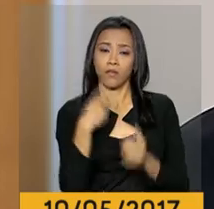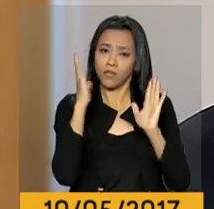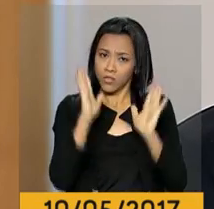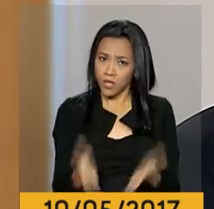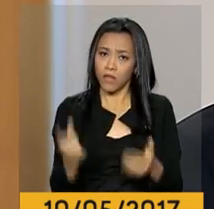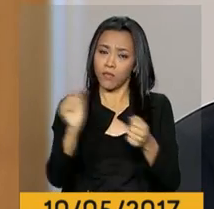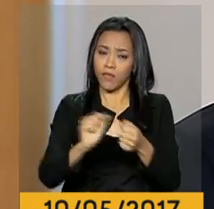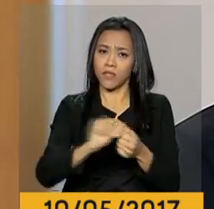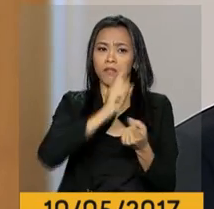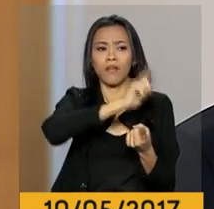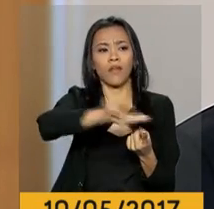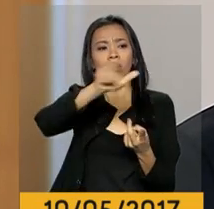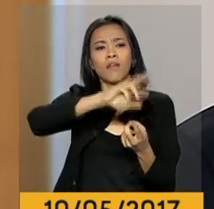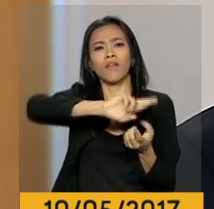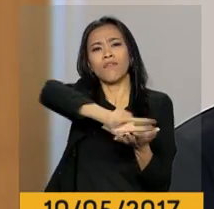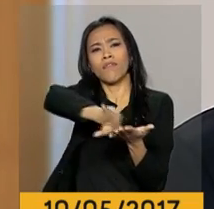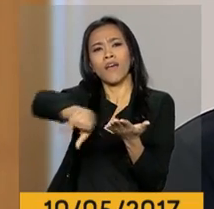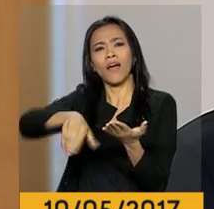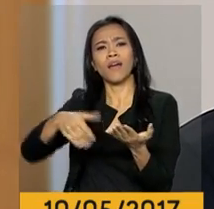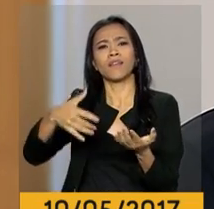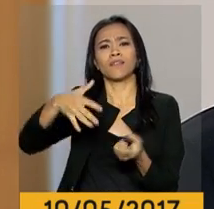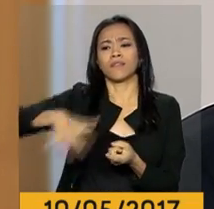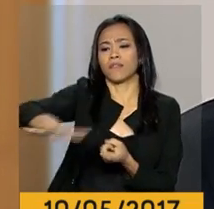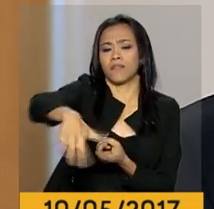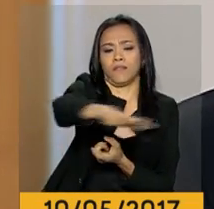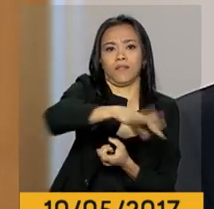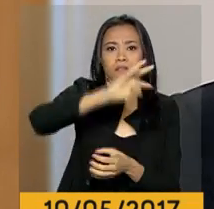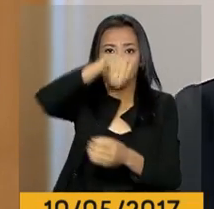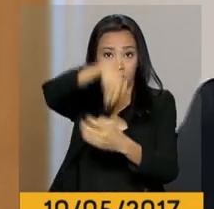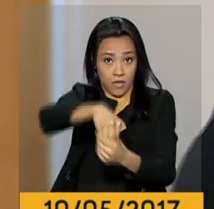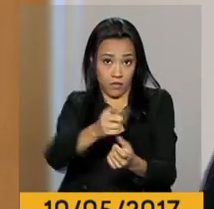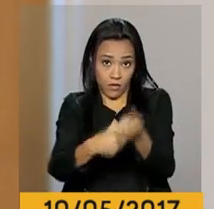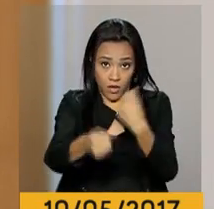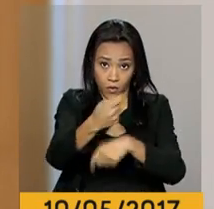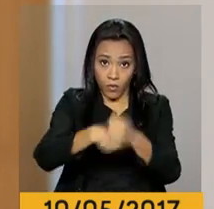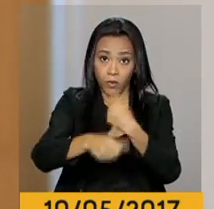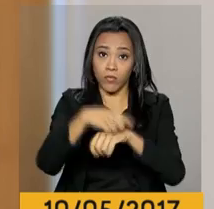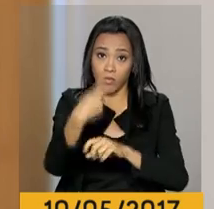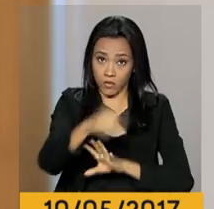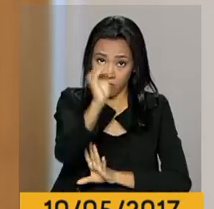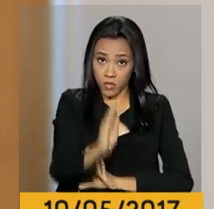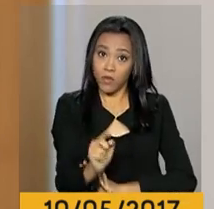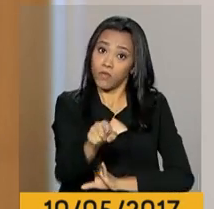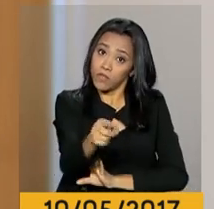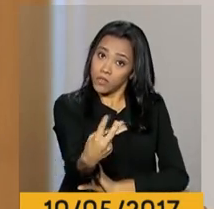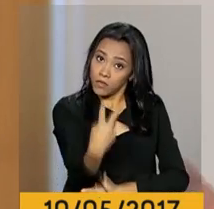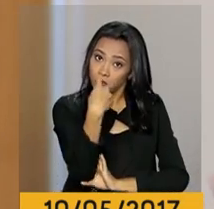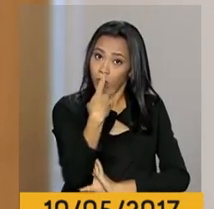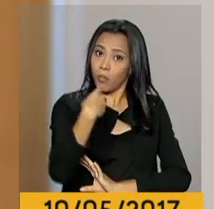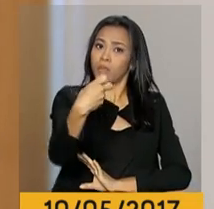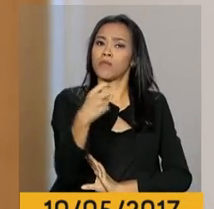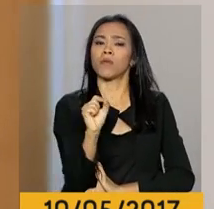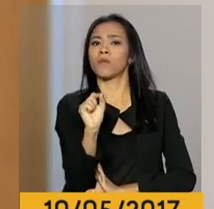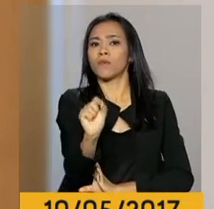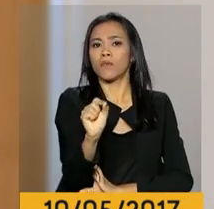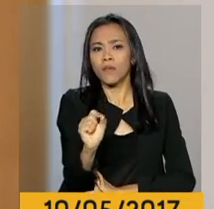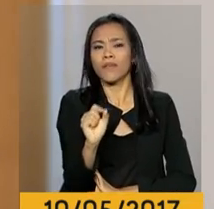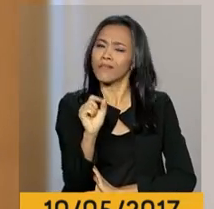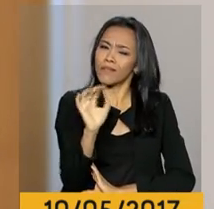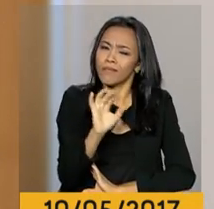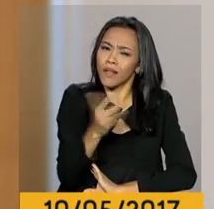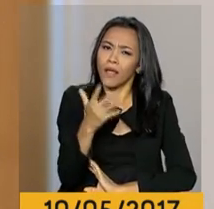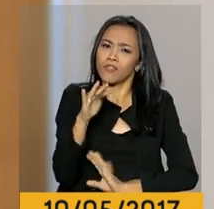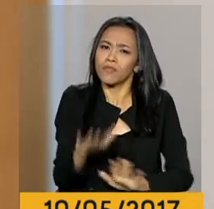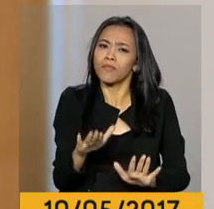todos os setores da economia brasileira mas sem razão que os senhores estão percebendo né que ainda que lentamente